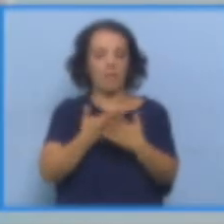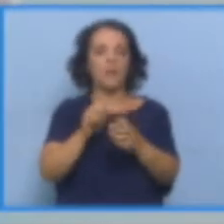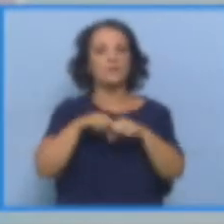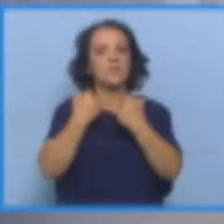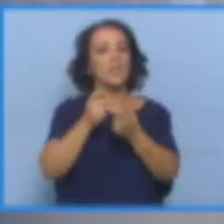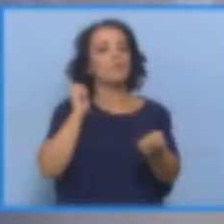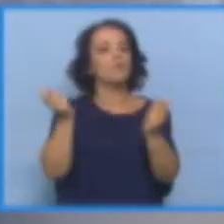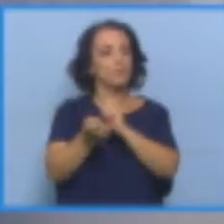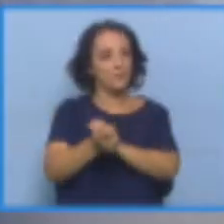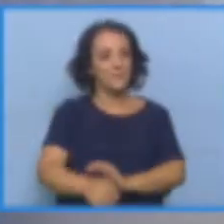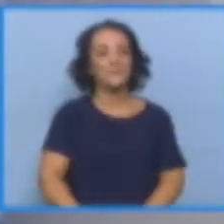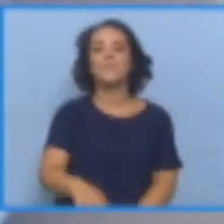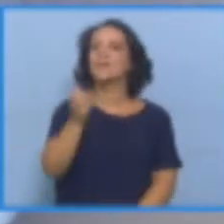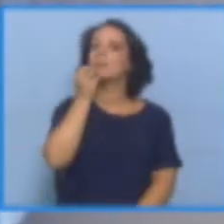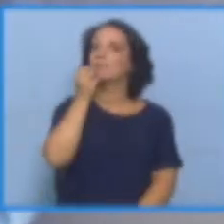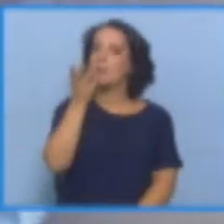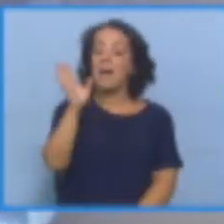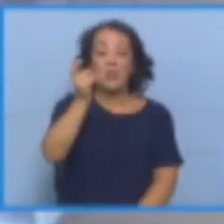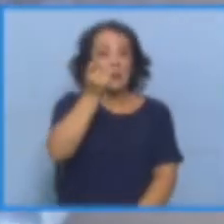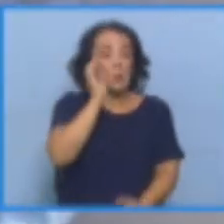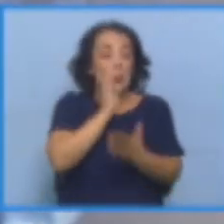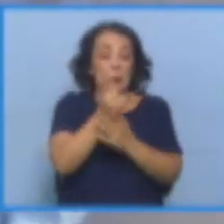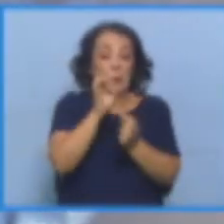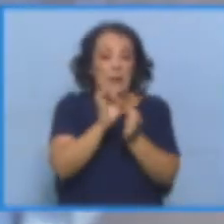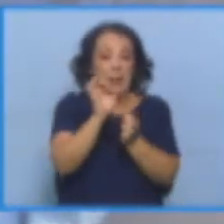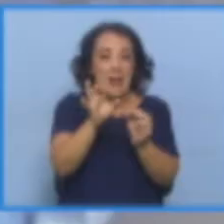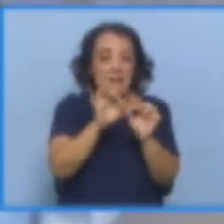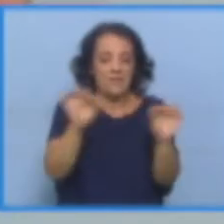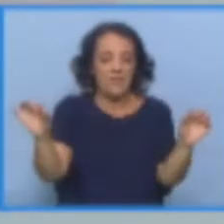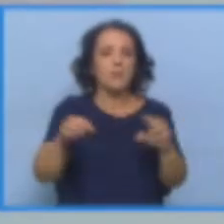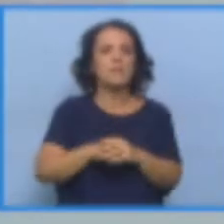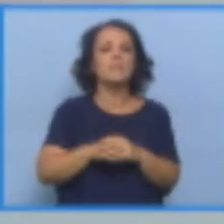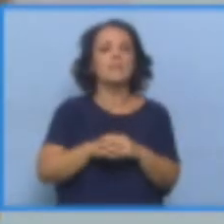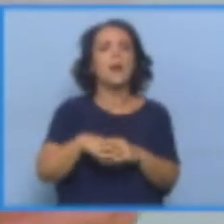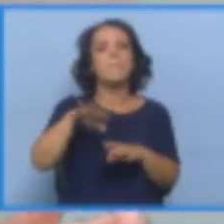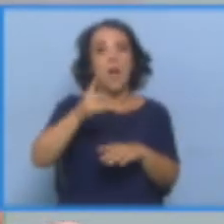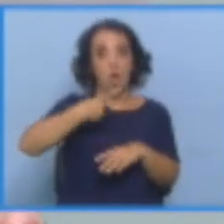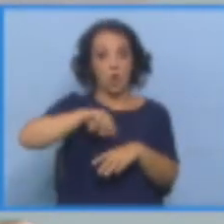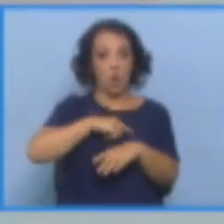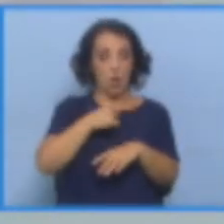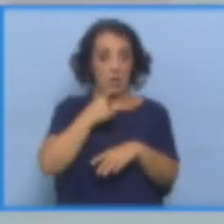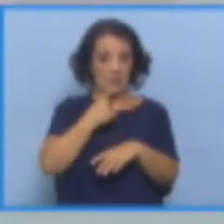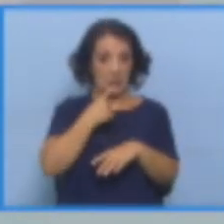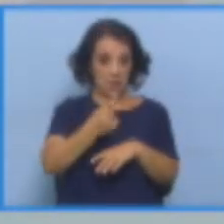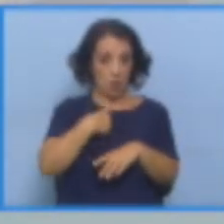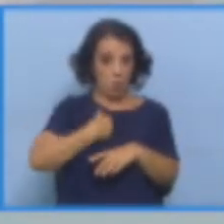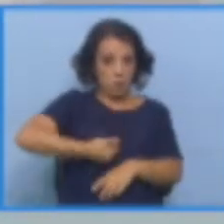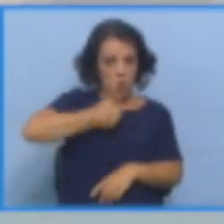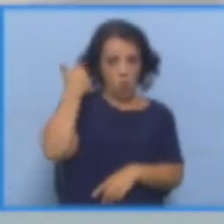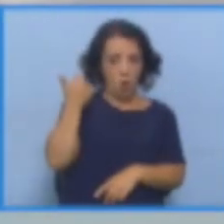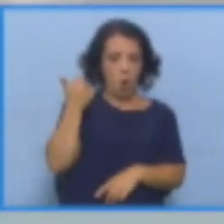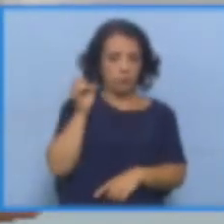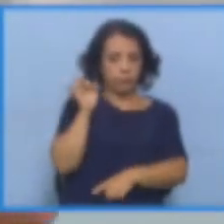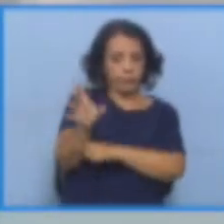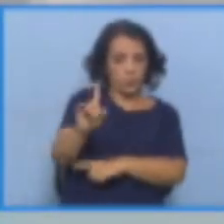bem, mas após este enquadramento missionário... Deixa-me só terminar uma coisa. Com isto não quero dizer que somos melhores que os outros, claro. Que a